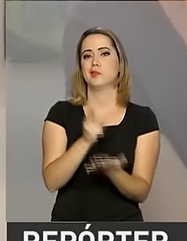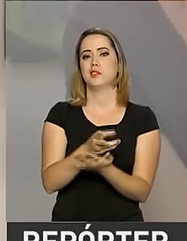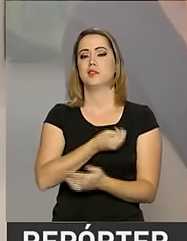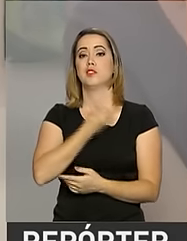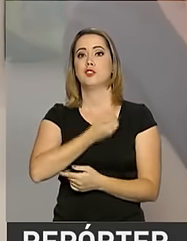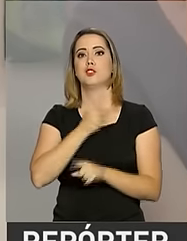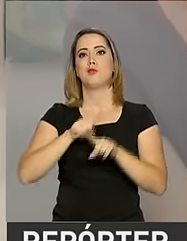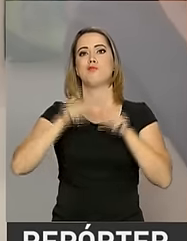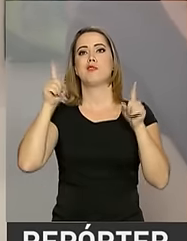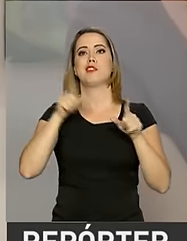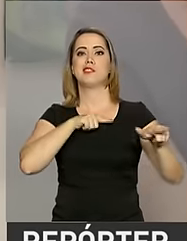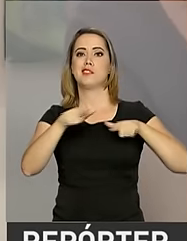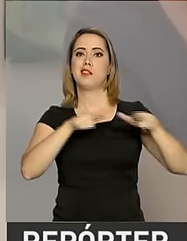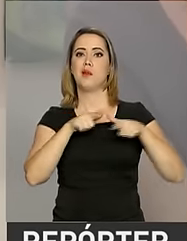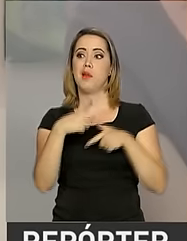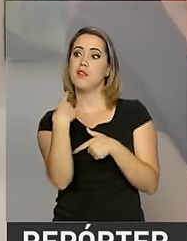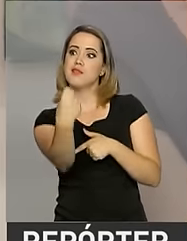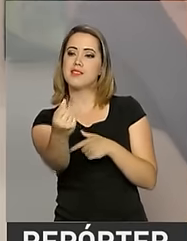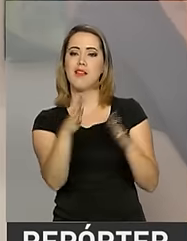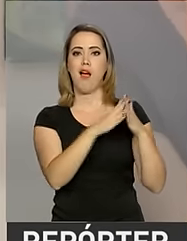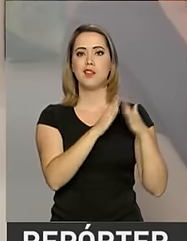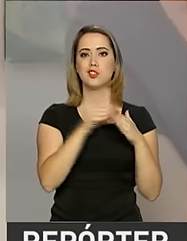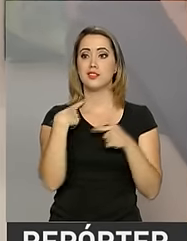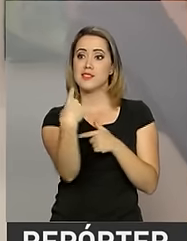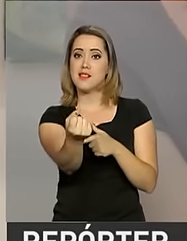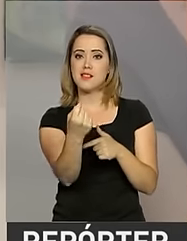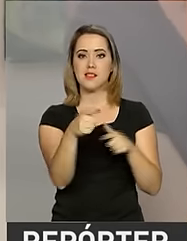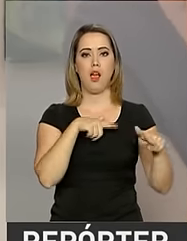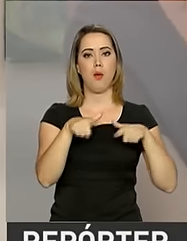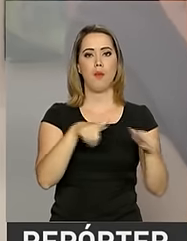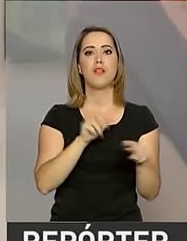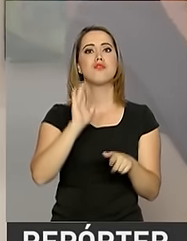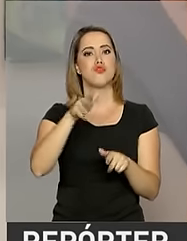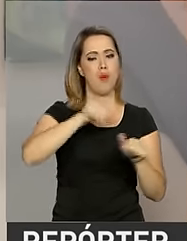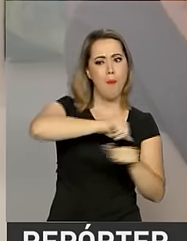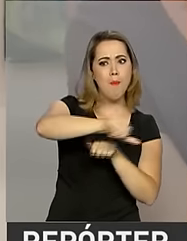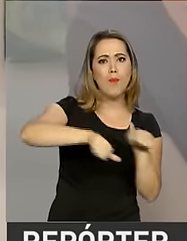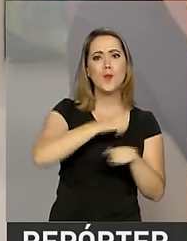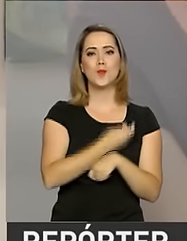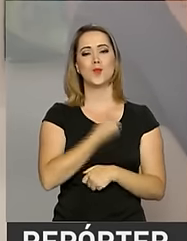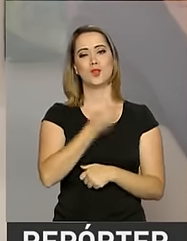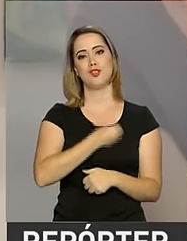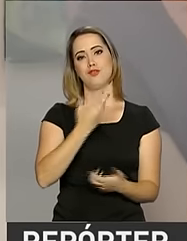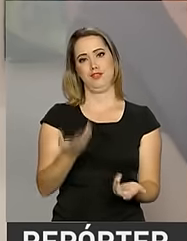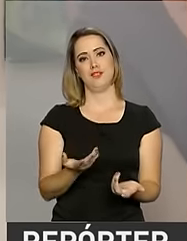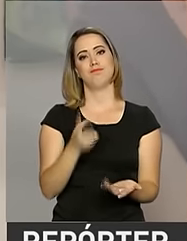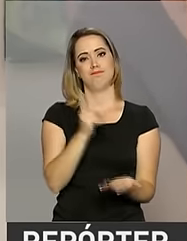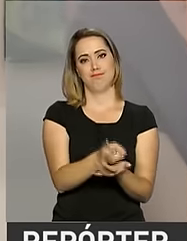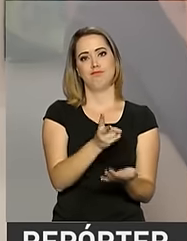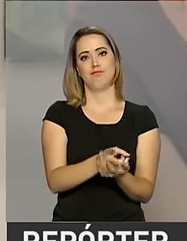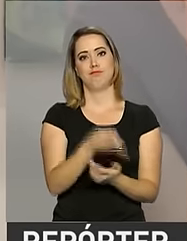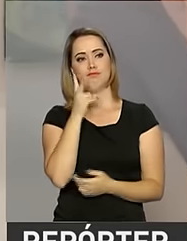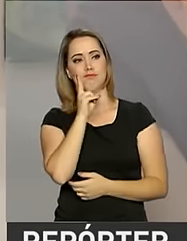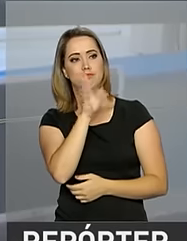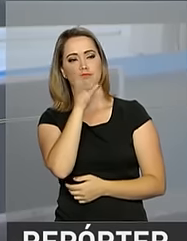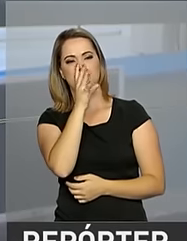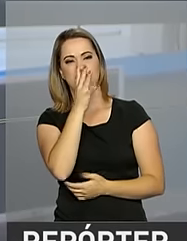vê como uniformizado, saindo de casa, vai para trabalhar, já viu, não, ele quer mudar mesmo, já tem outra